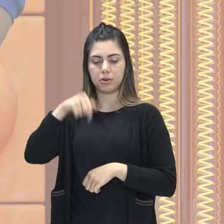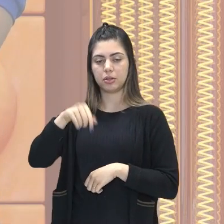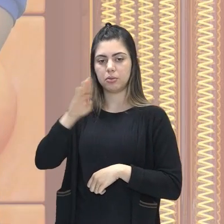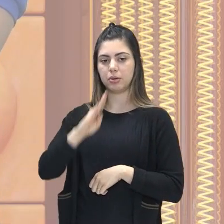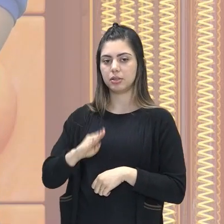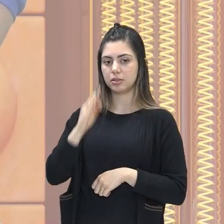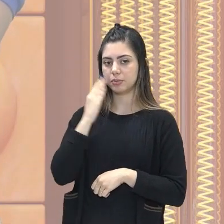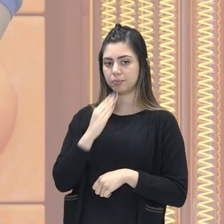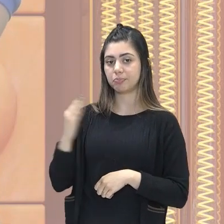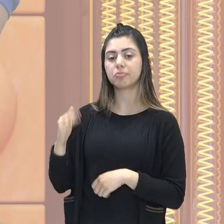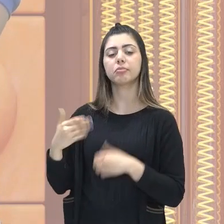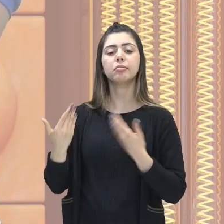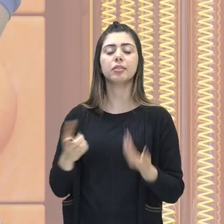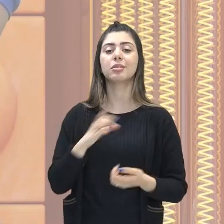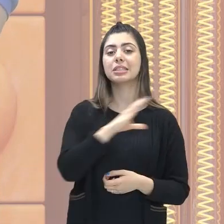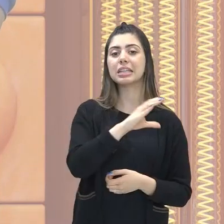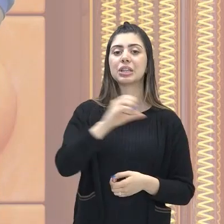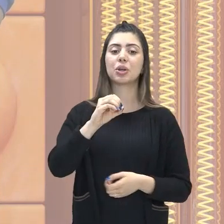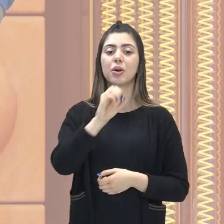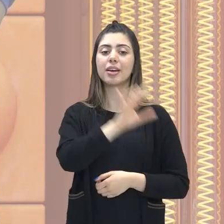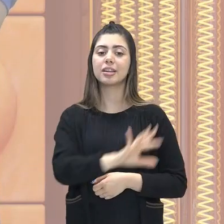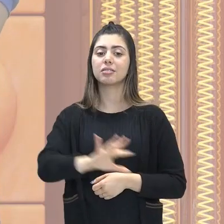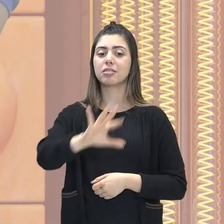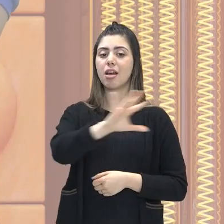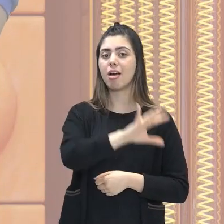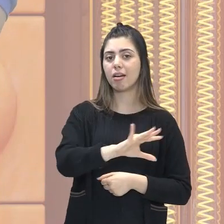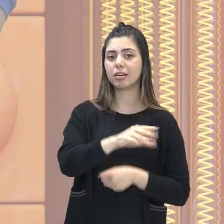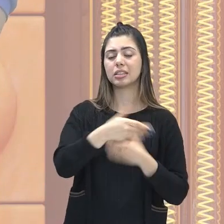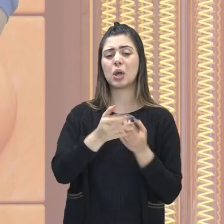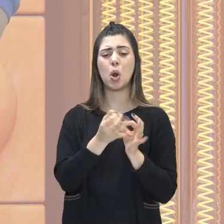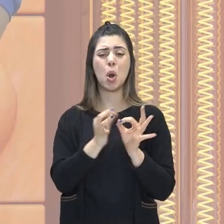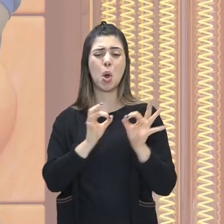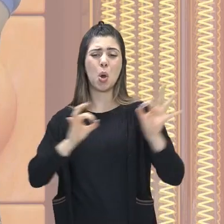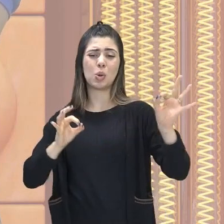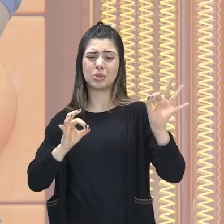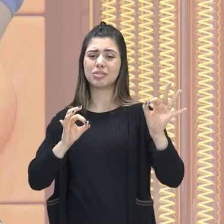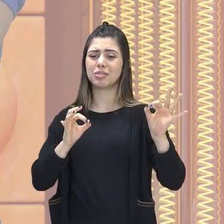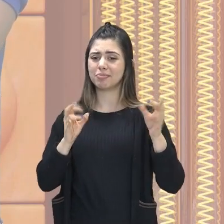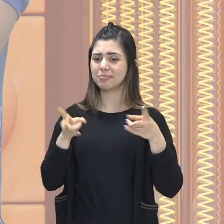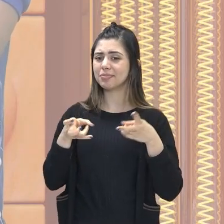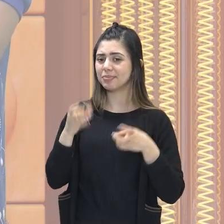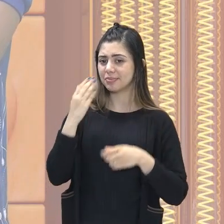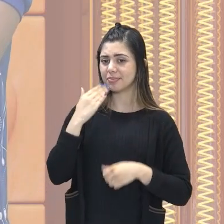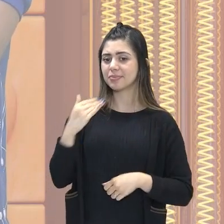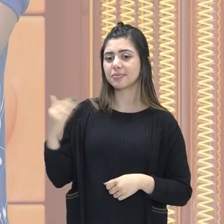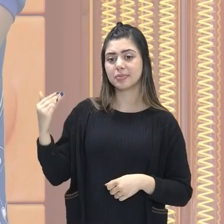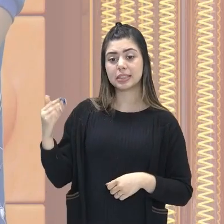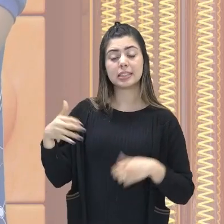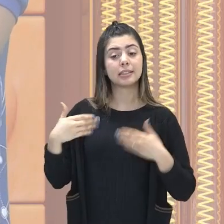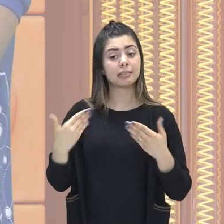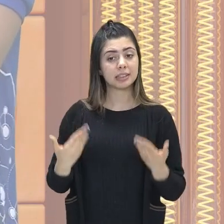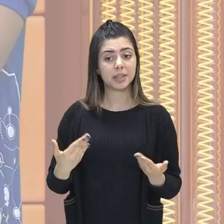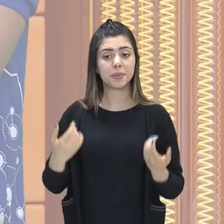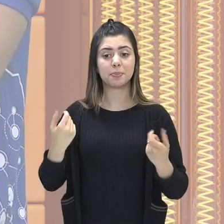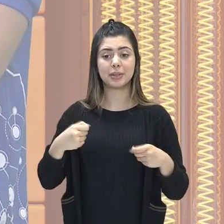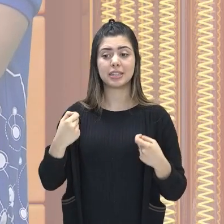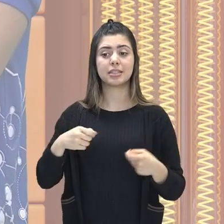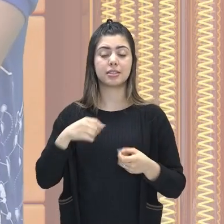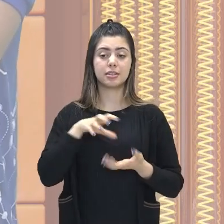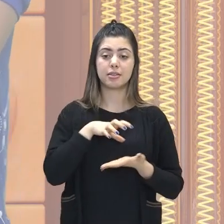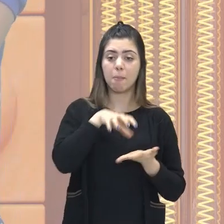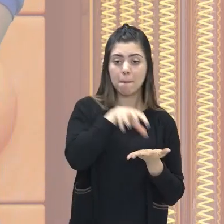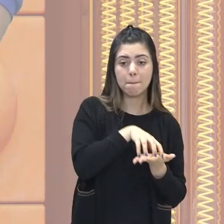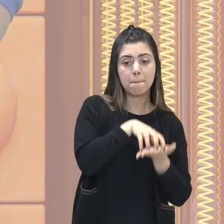centro-oeste que a gente falou é essa área aqui, né? Que a gente falou agora há pouco. Então tem que fazer todo um